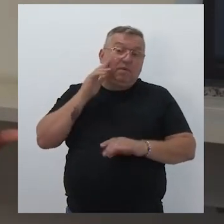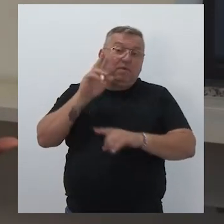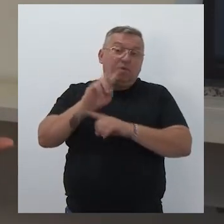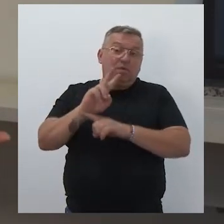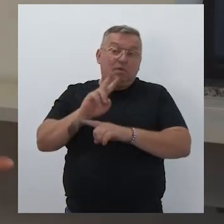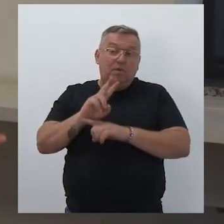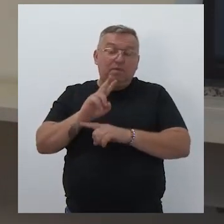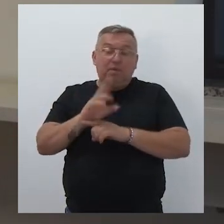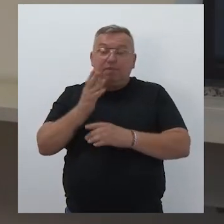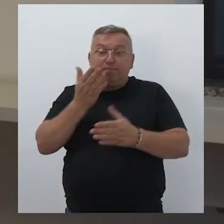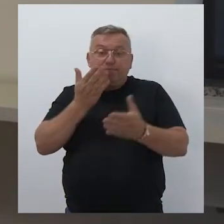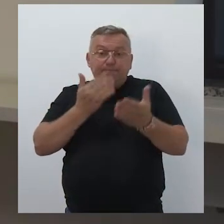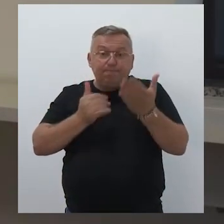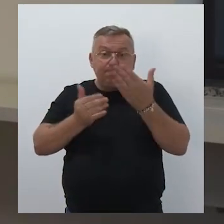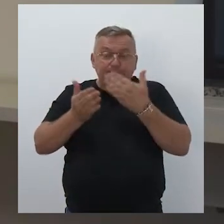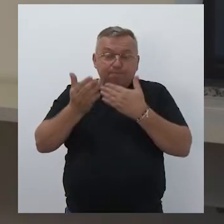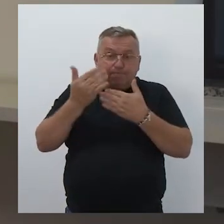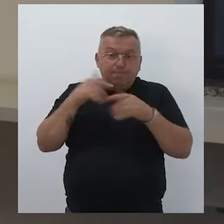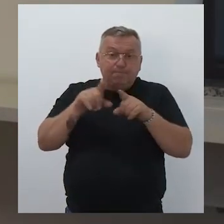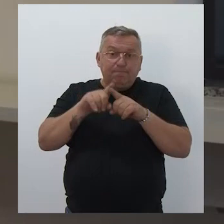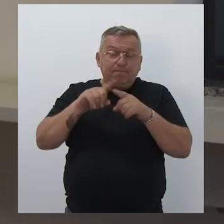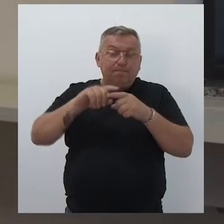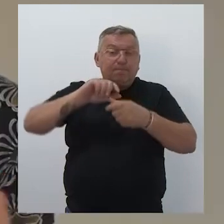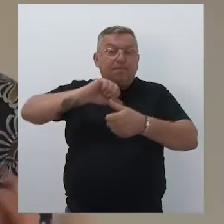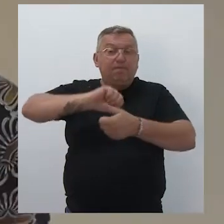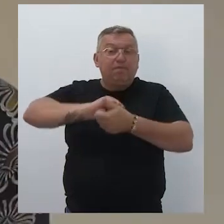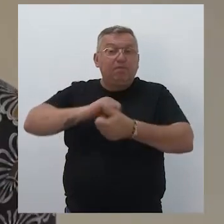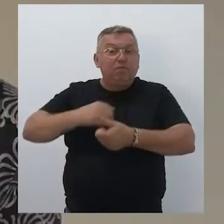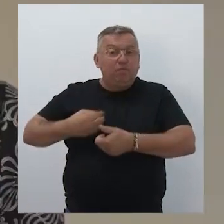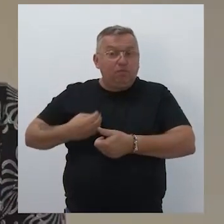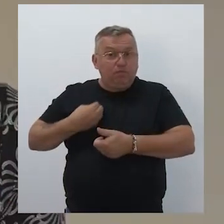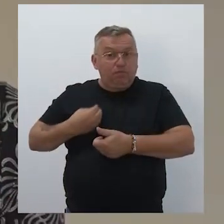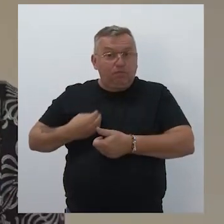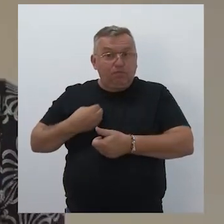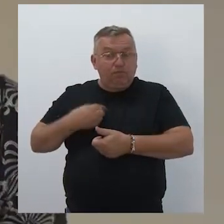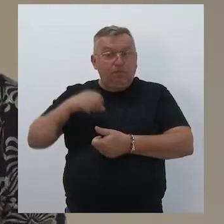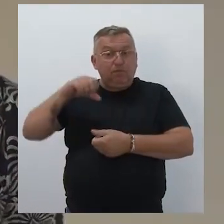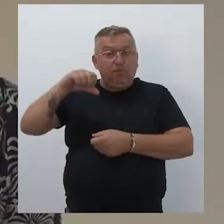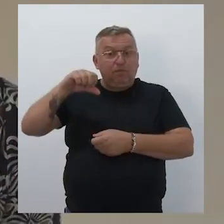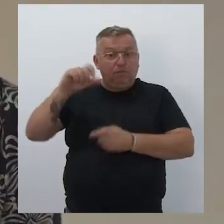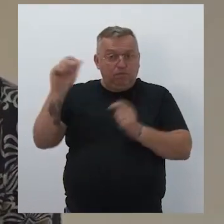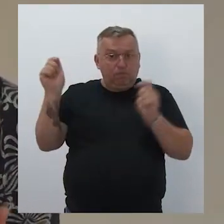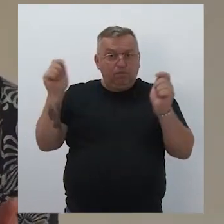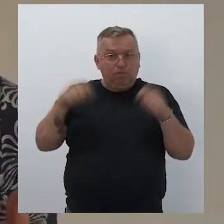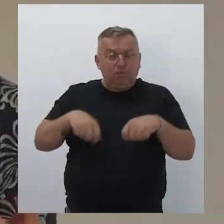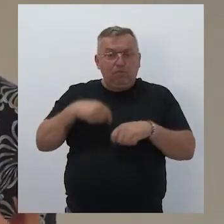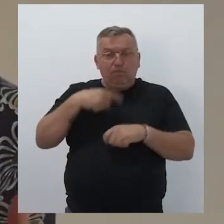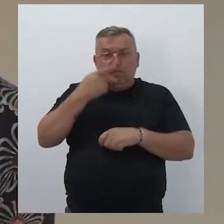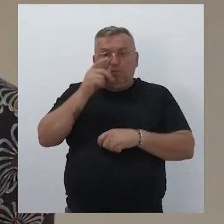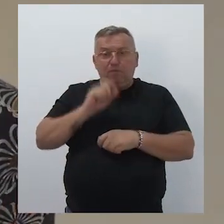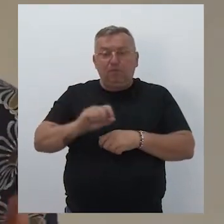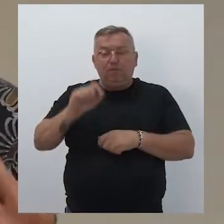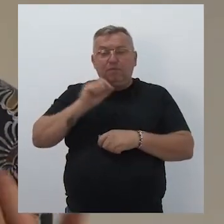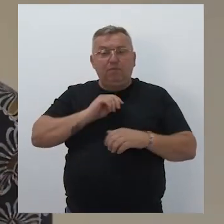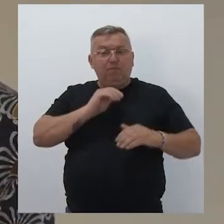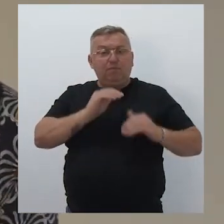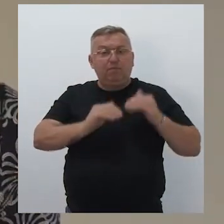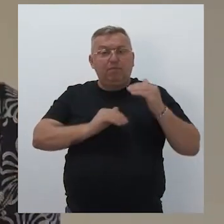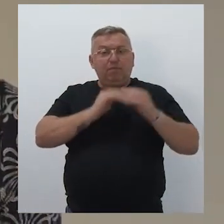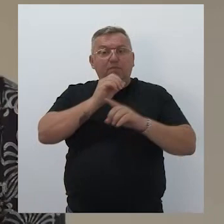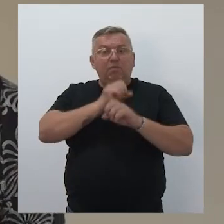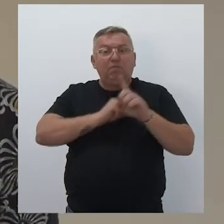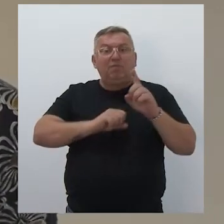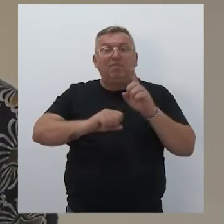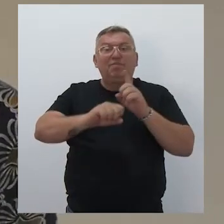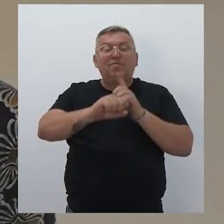sua alimentação, da sua qualidade de vida. A nona competência, ela fala muito do desenvolvimento